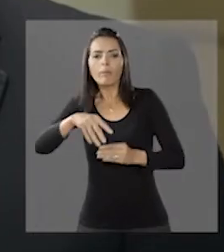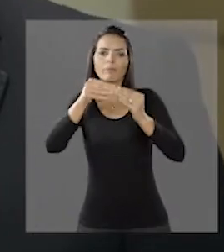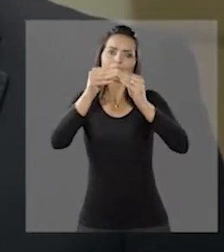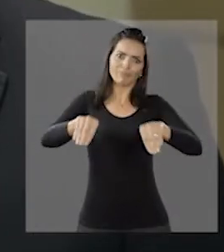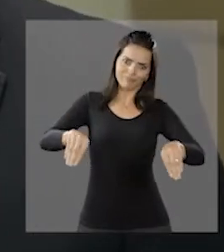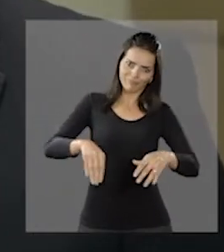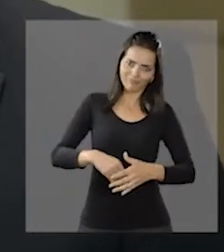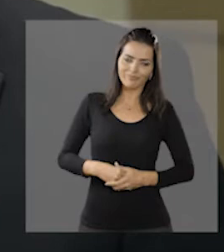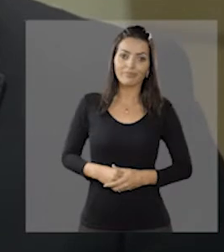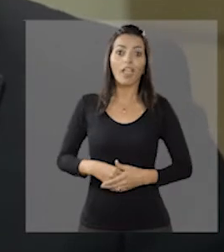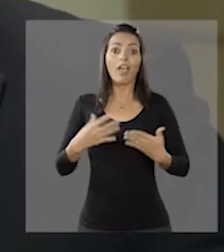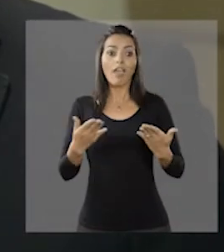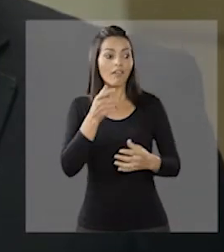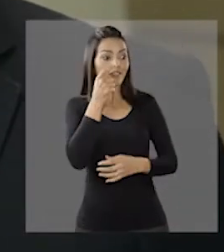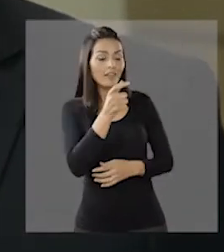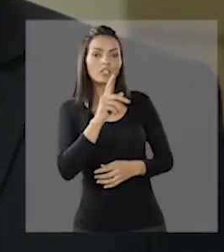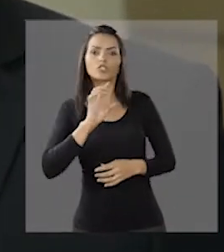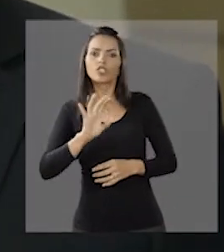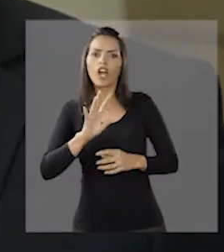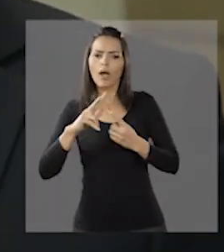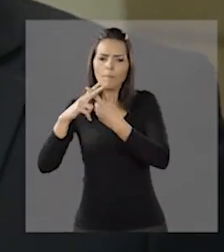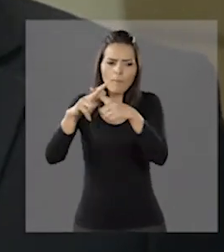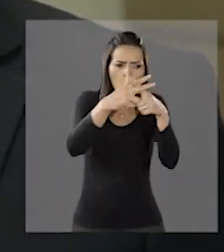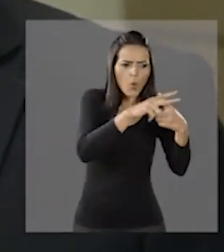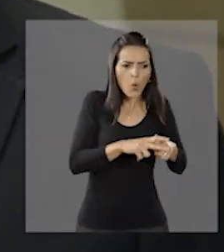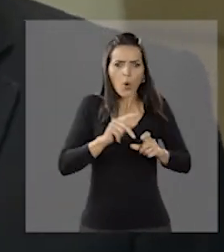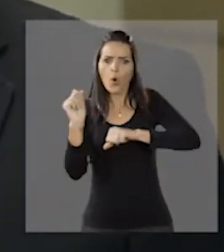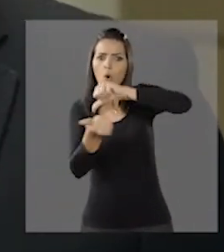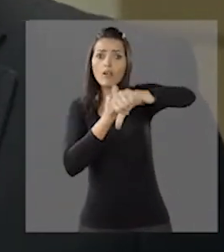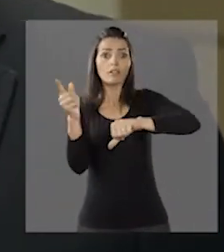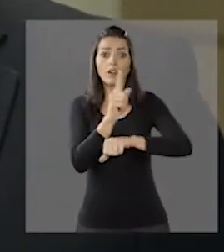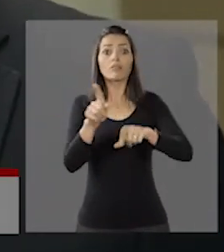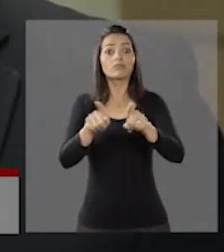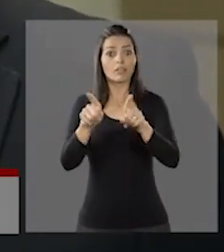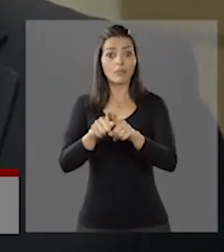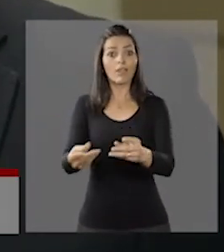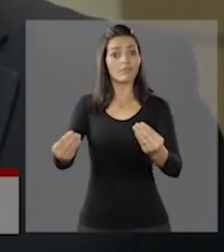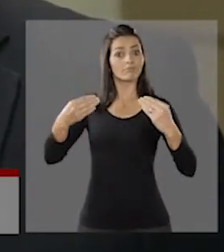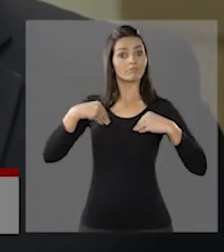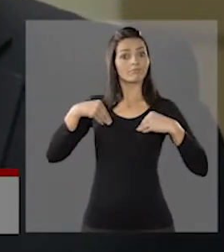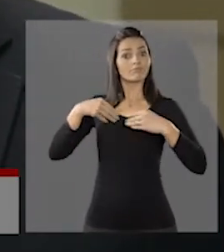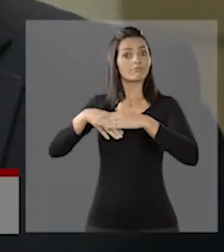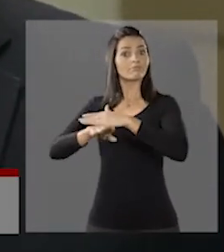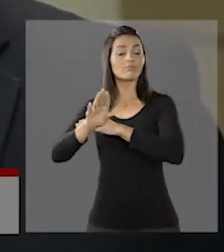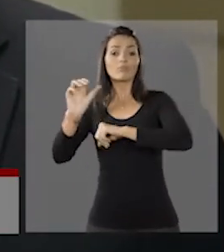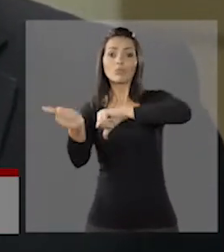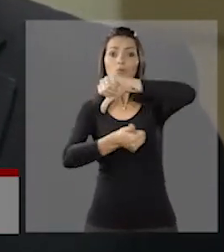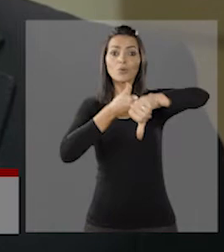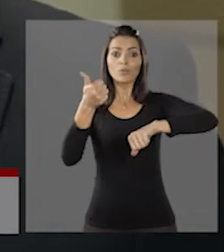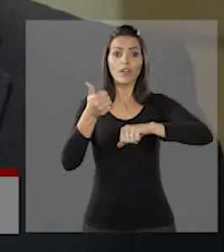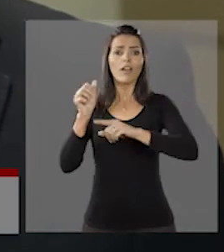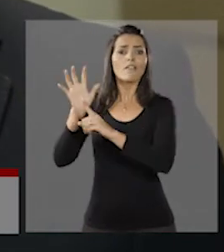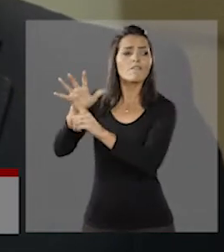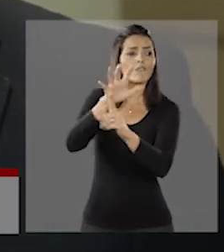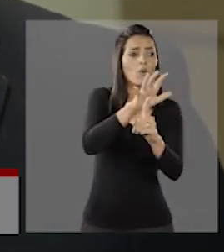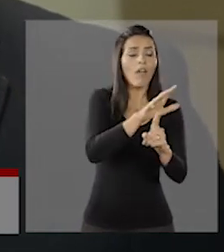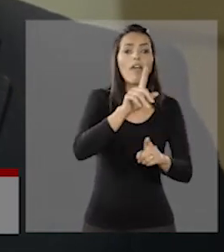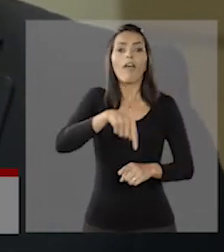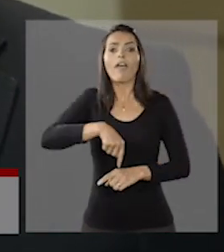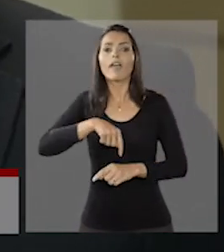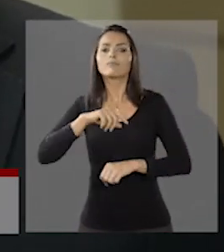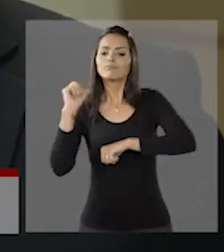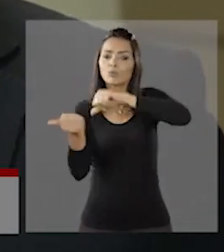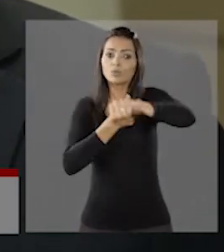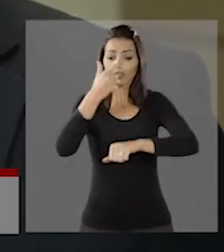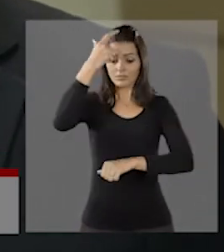O interessante não são as medidas em si, mas como isso muda os nossos hábitos. Então, no final das contas, a gente vê que o impacto dessas medidas é mais